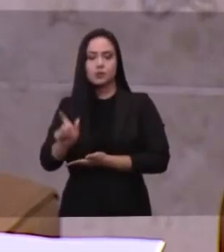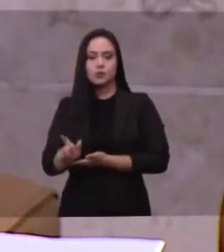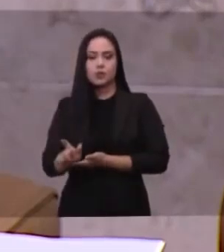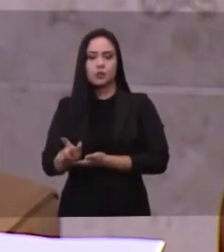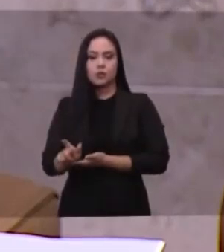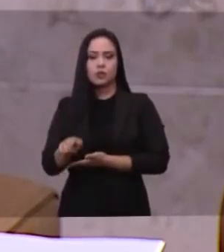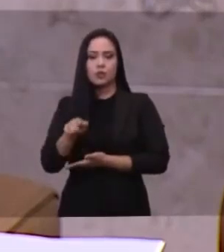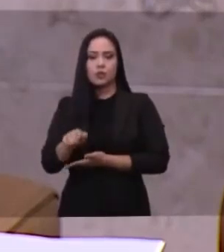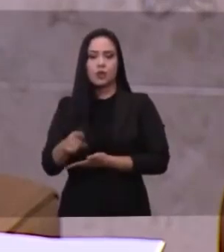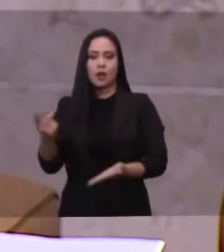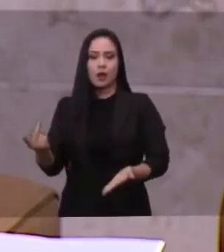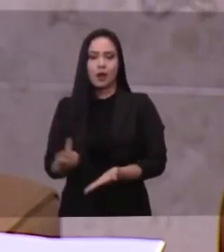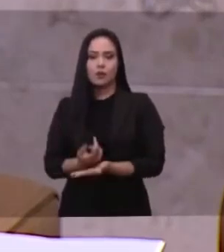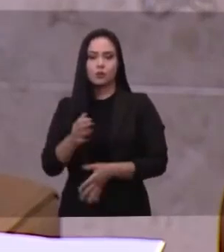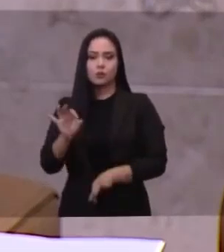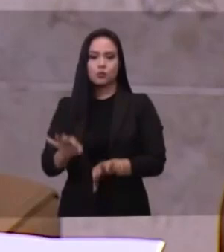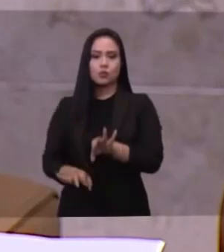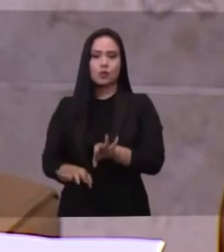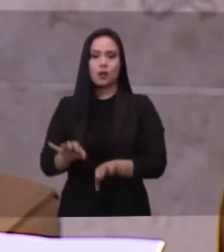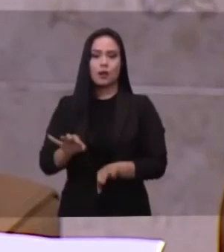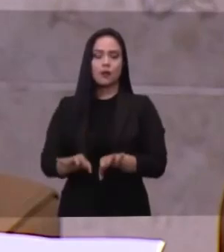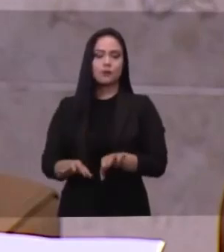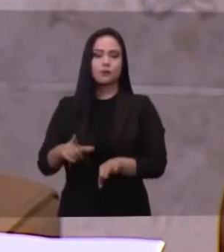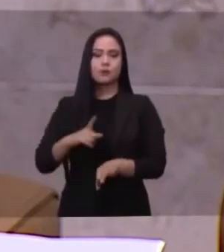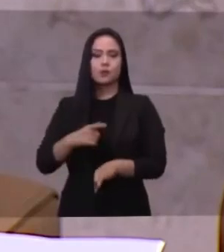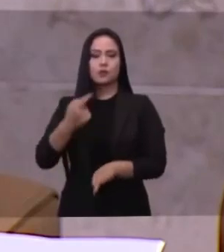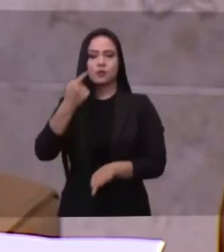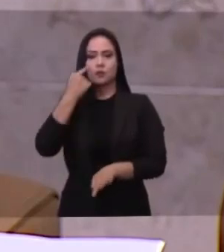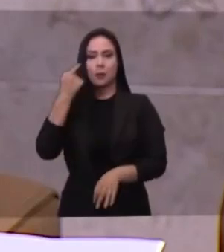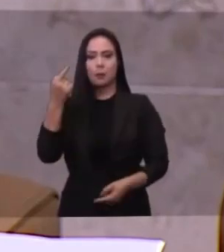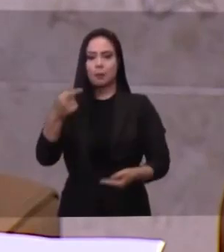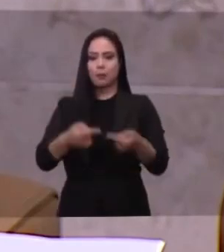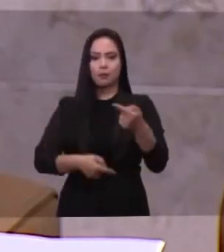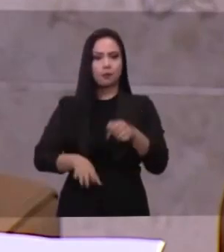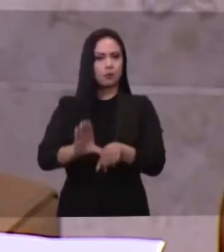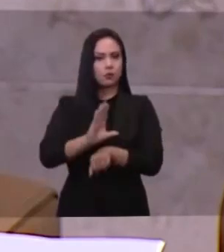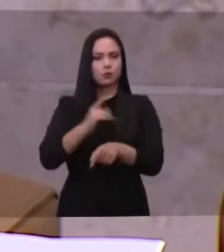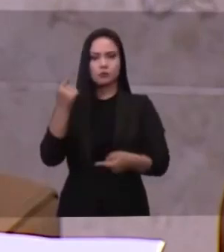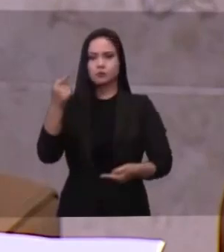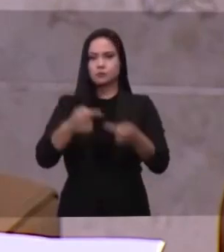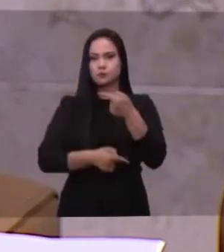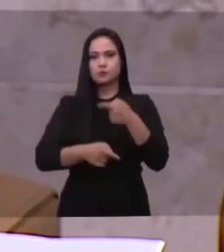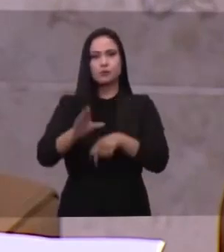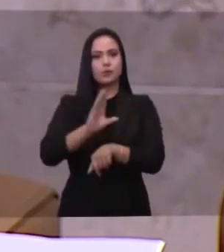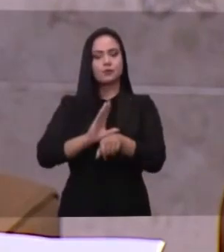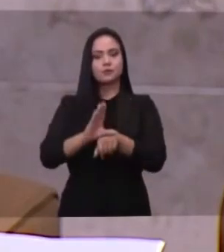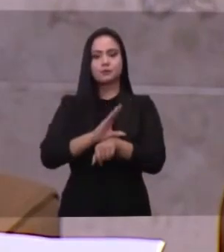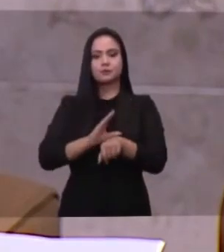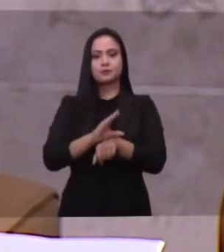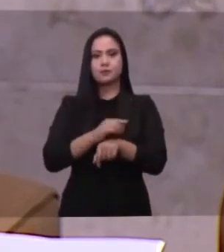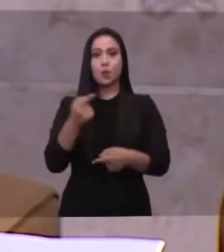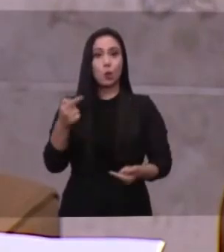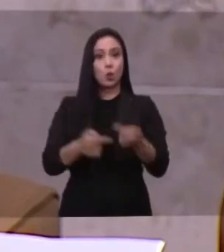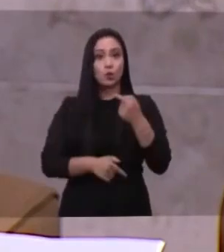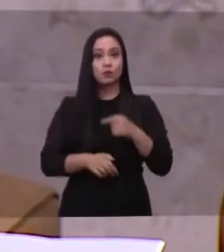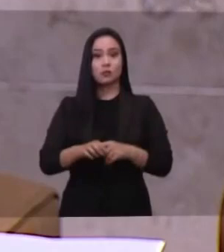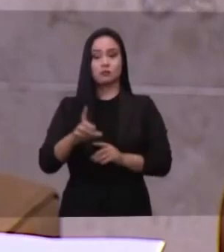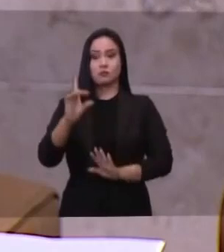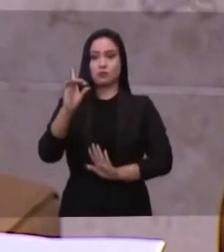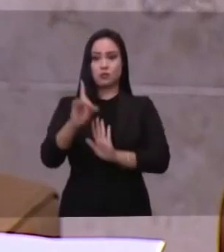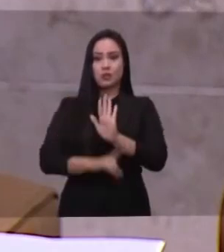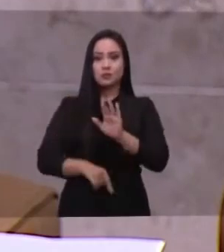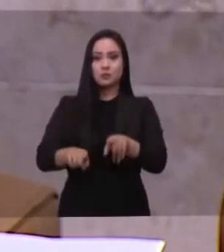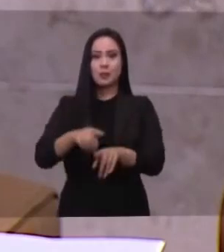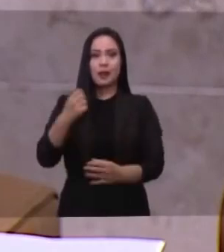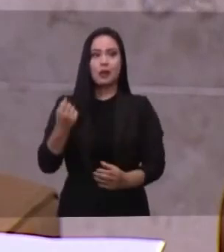próprios de atos jurisdicionais, há de ser considerada inconstitucional, pois vai de encontro ao Estado de Direito e às